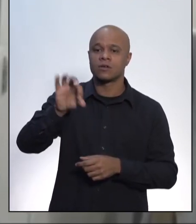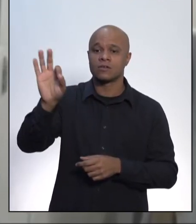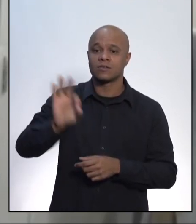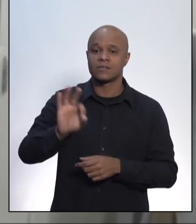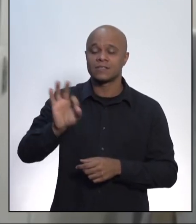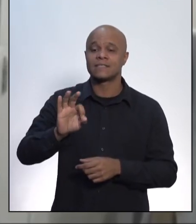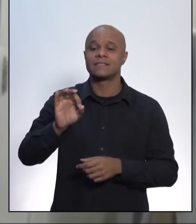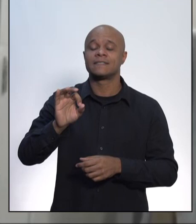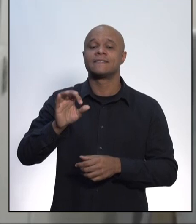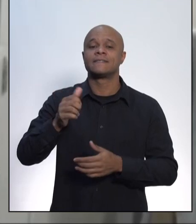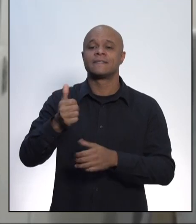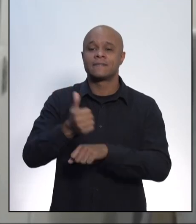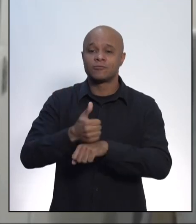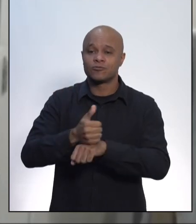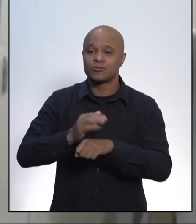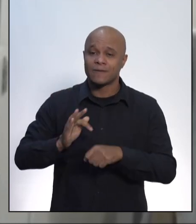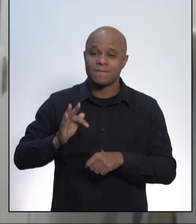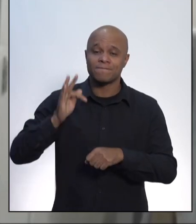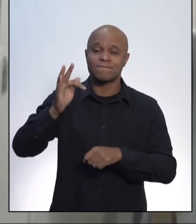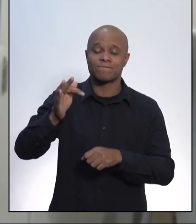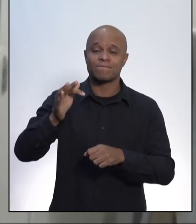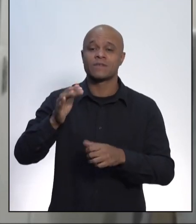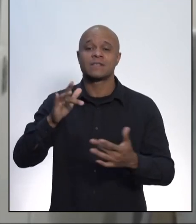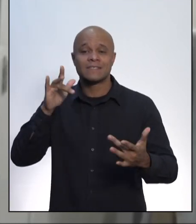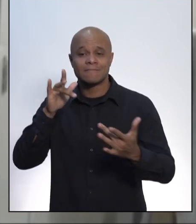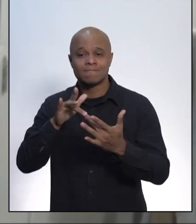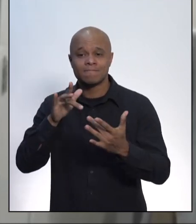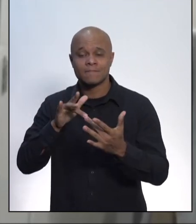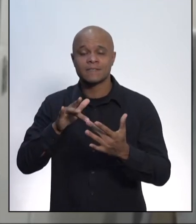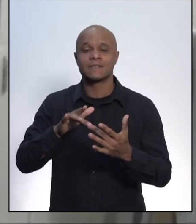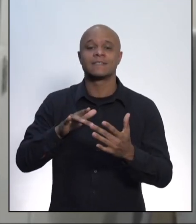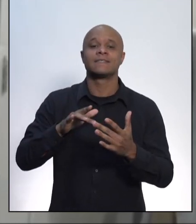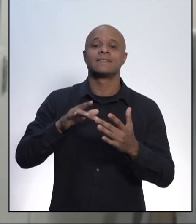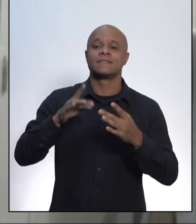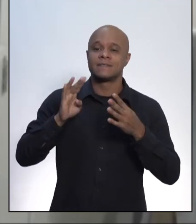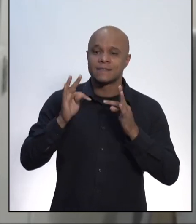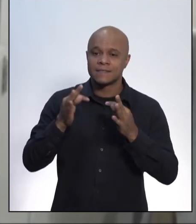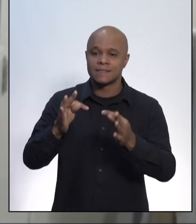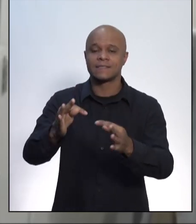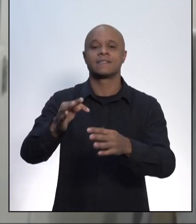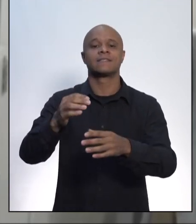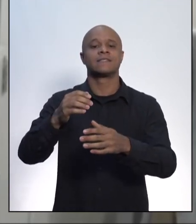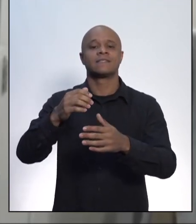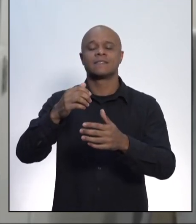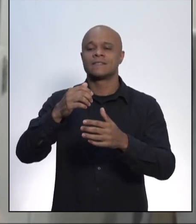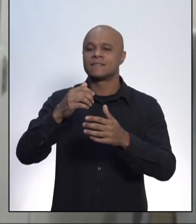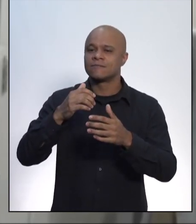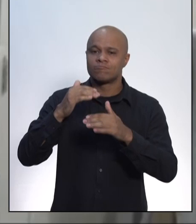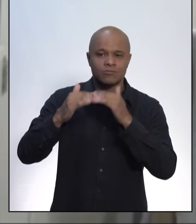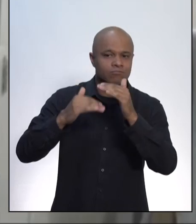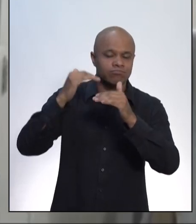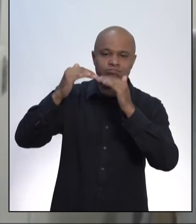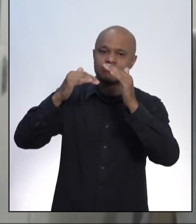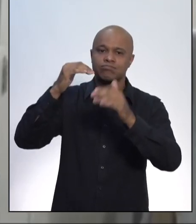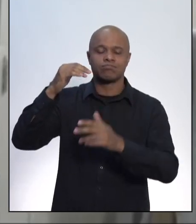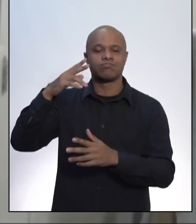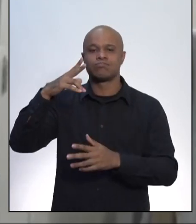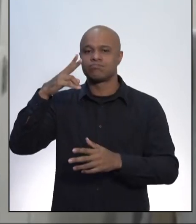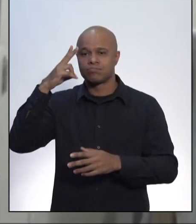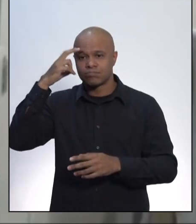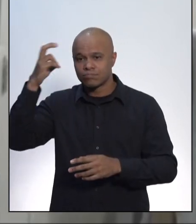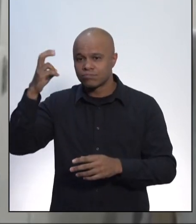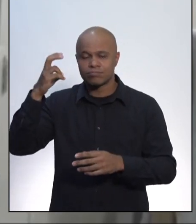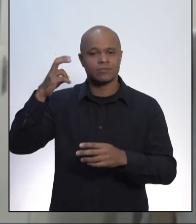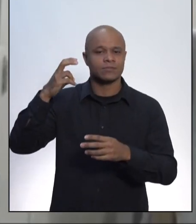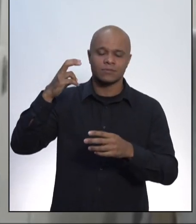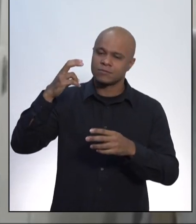97,9% das profissões do futuro estão linkadas e relacionadas com tecnologia, programação, desenvolvimento, inteligência artificial e